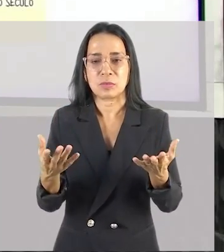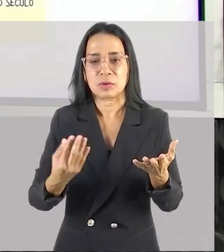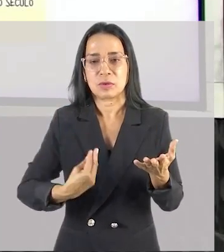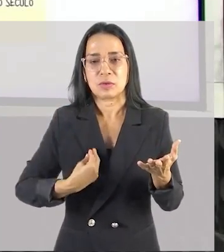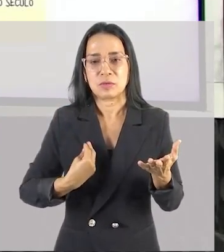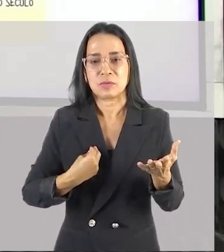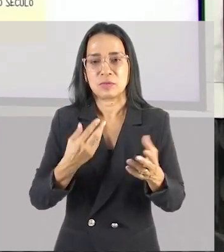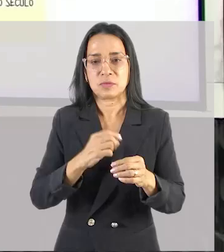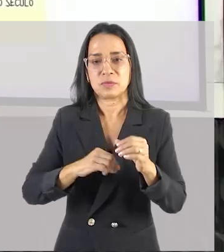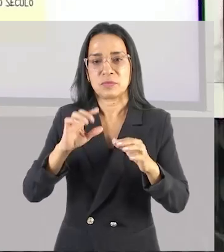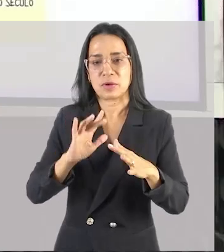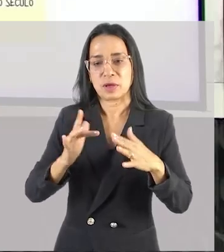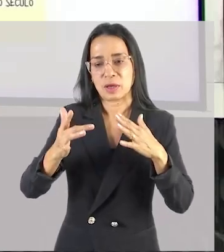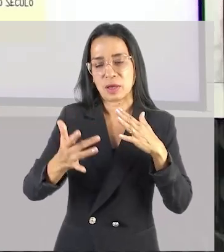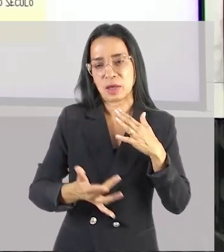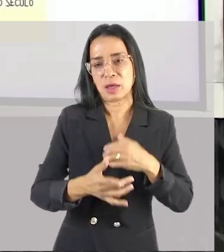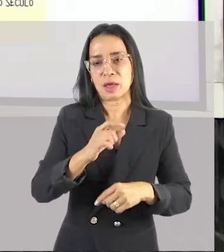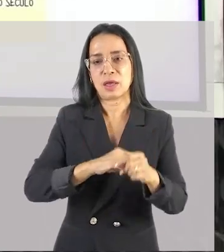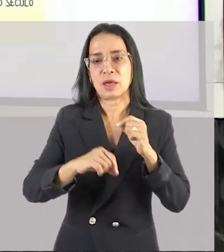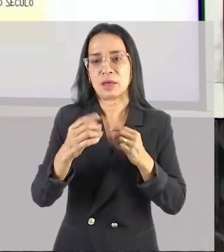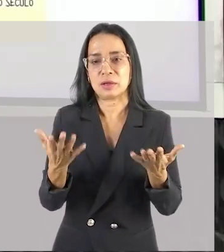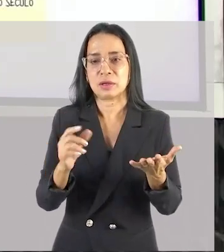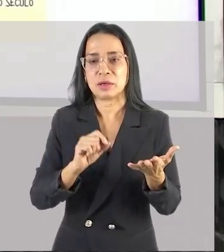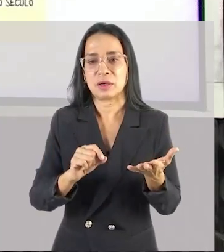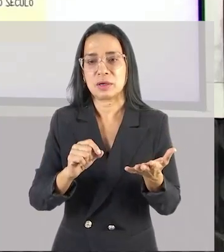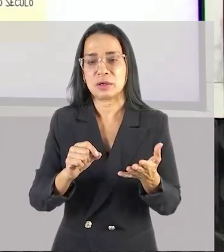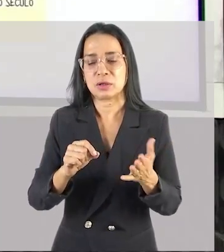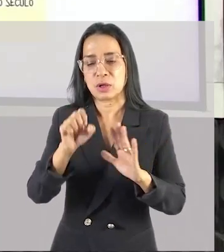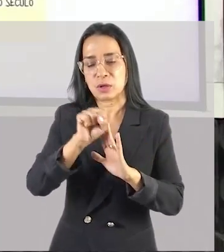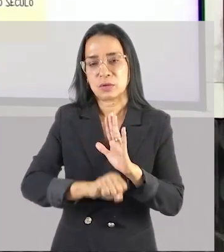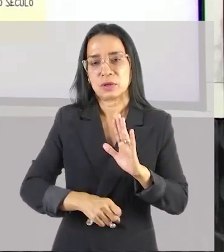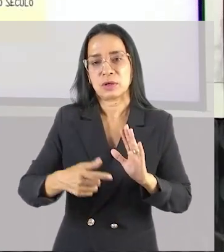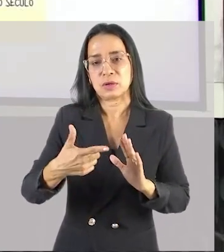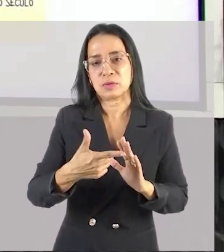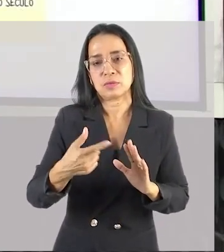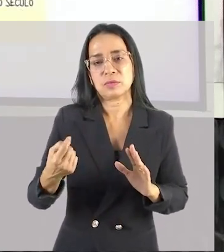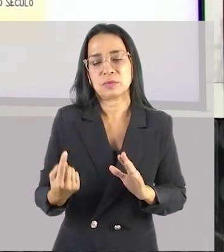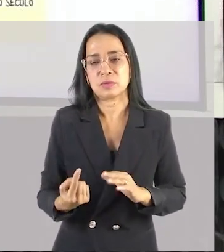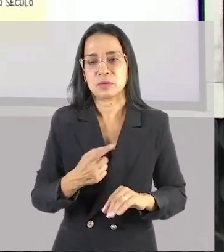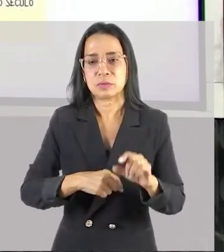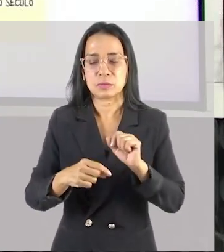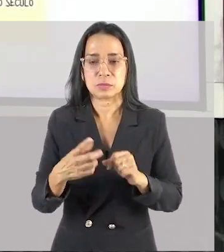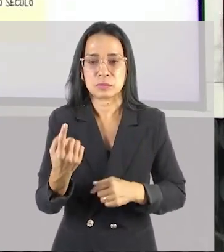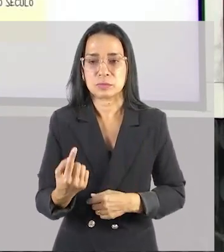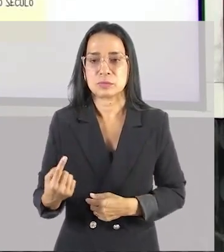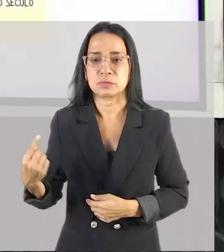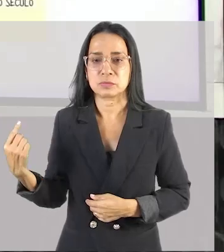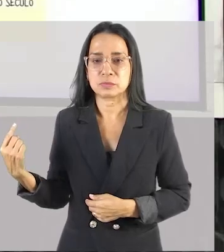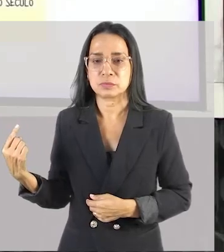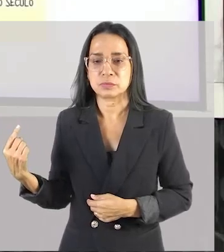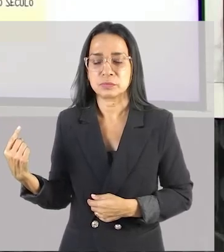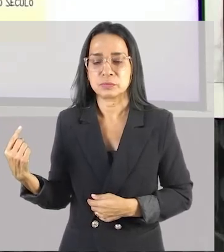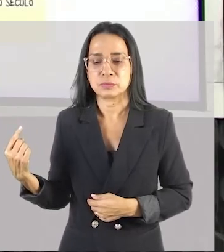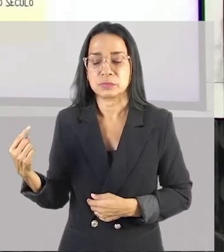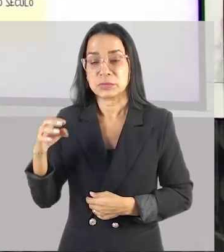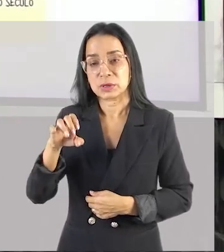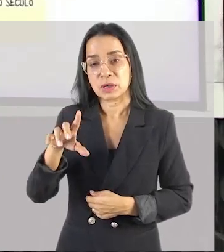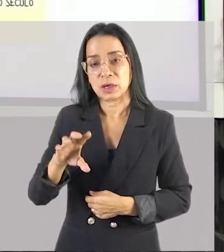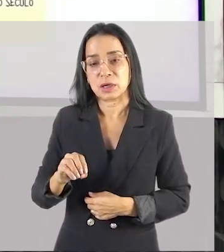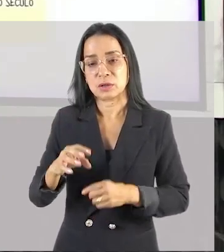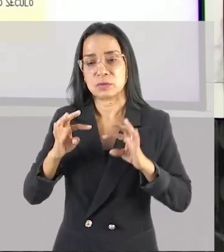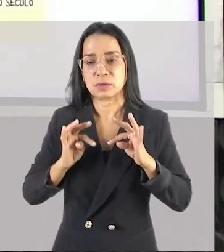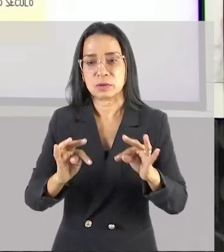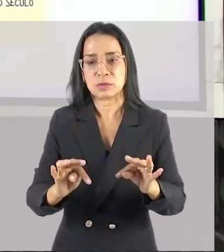os limites entre o público e o privado, super atual, mas o Enem já sai aí na vanguarda disso. Eixo tecnológico. Em 2012,